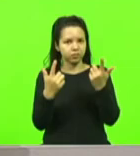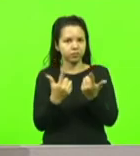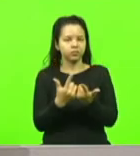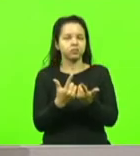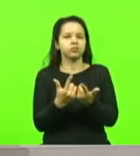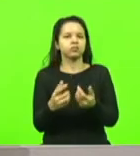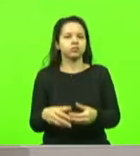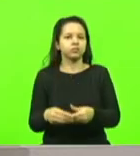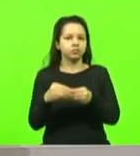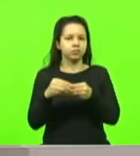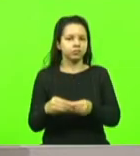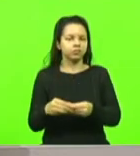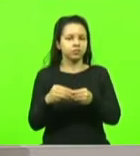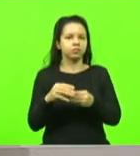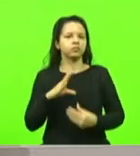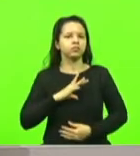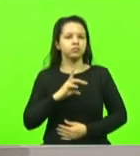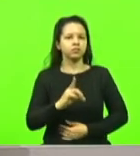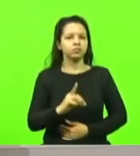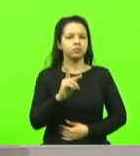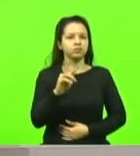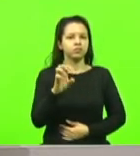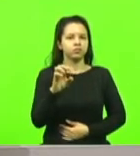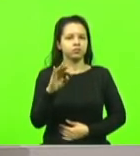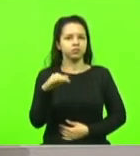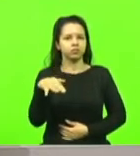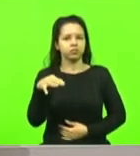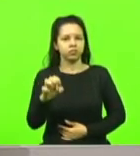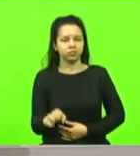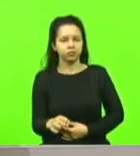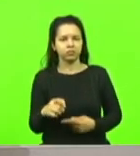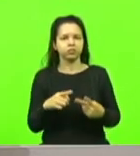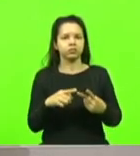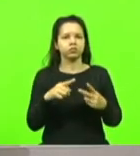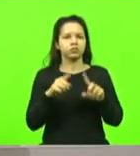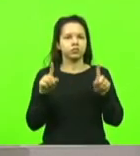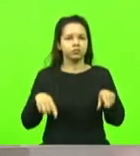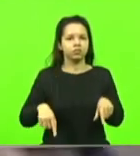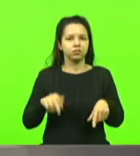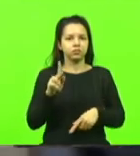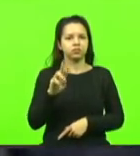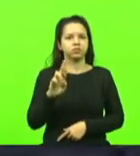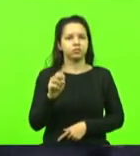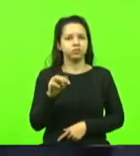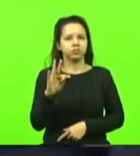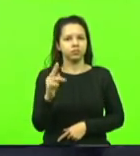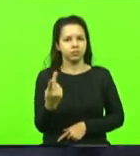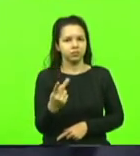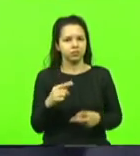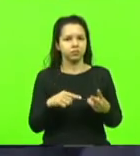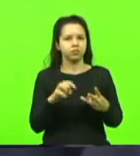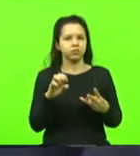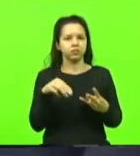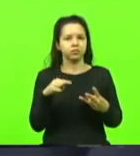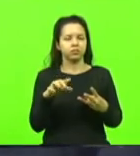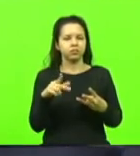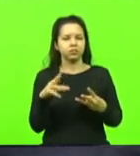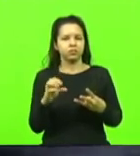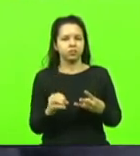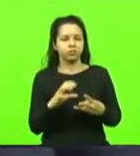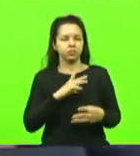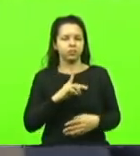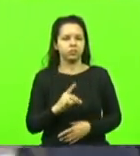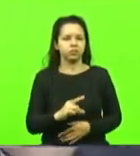coordenadora Keitiane e as servidoras Ruth e Emanuela, da Coordenadoria das Emendas Impositivas